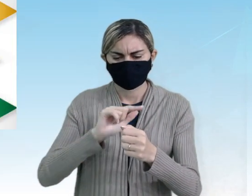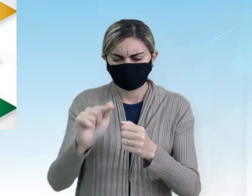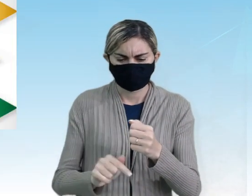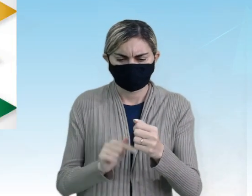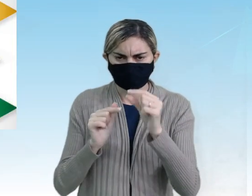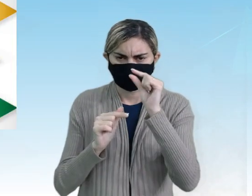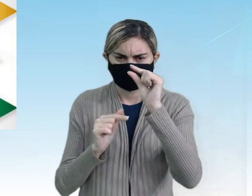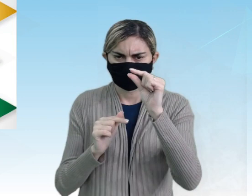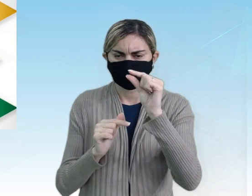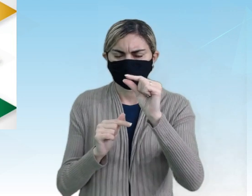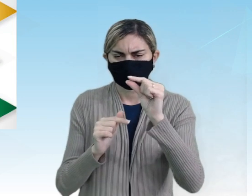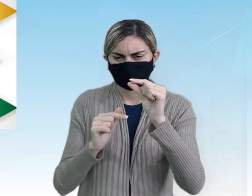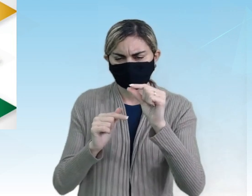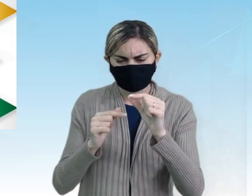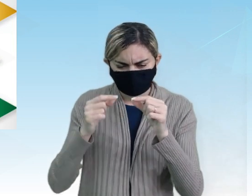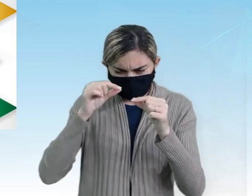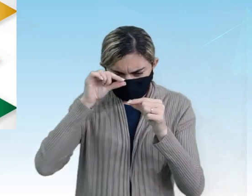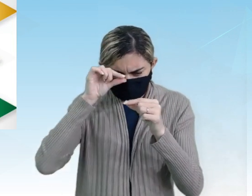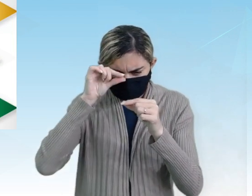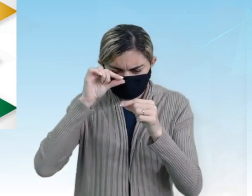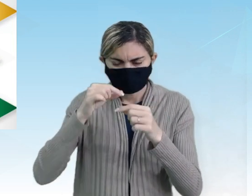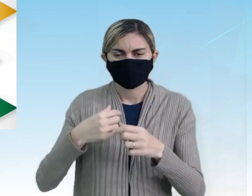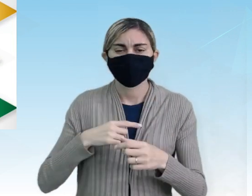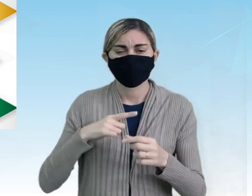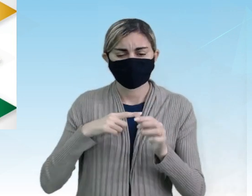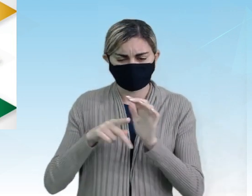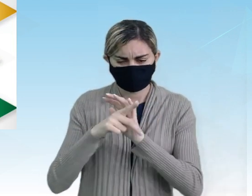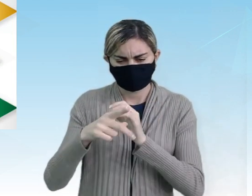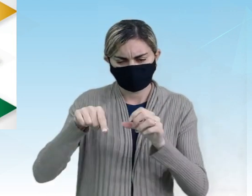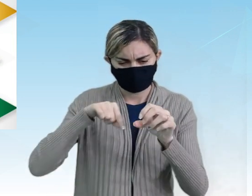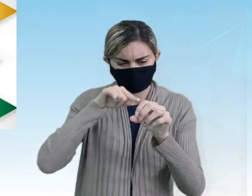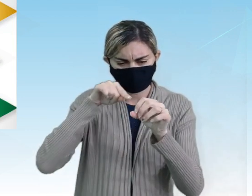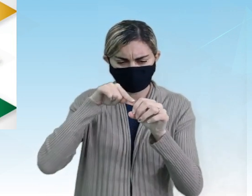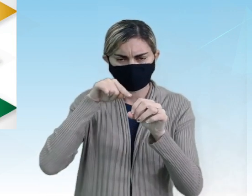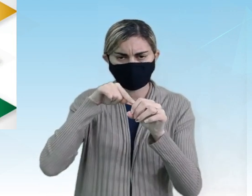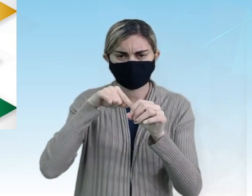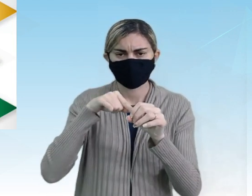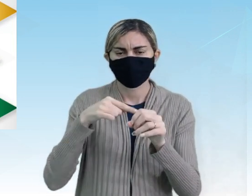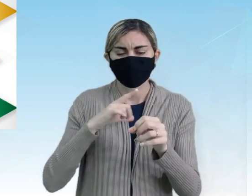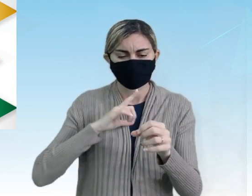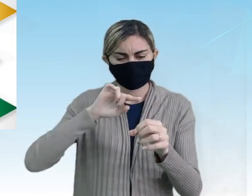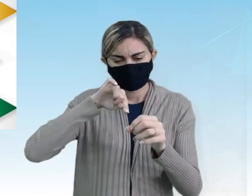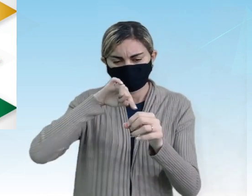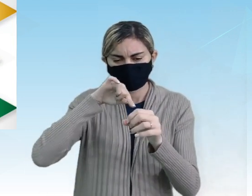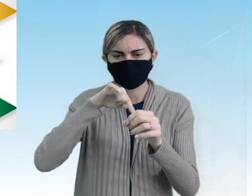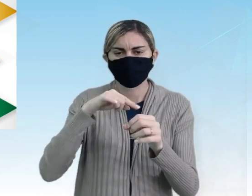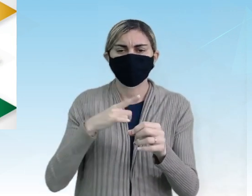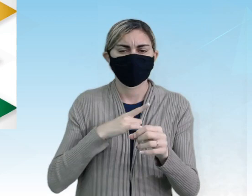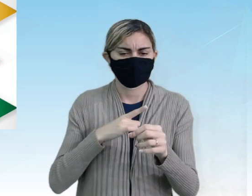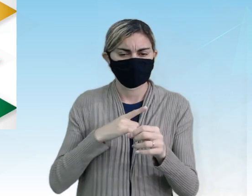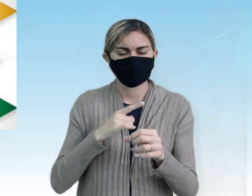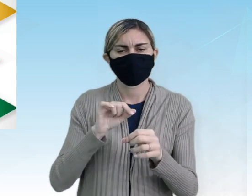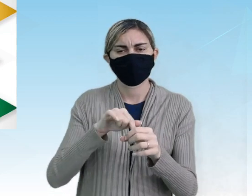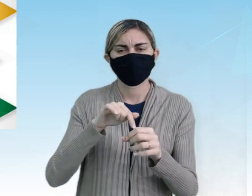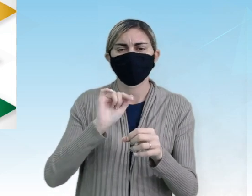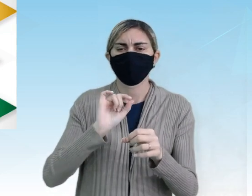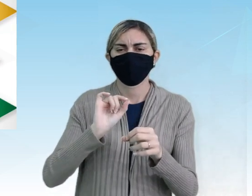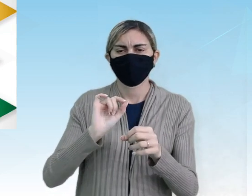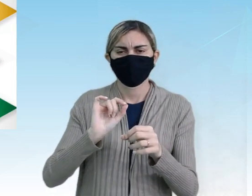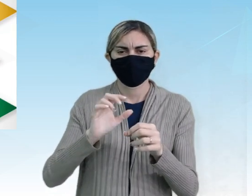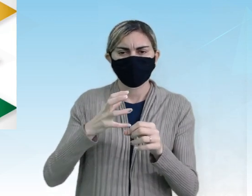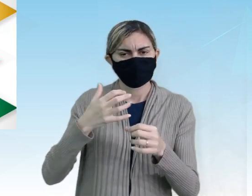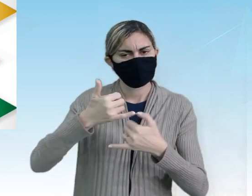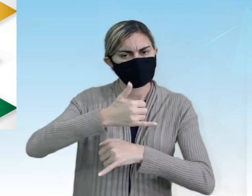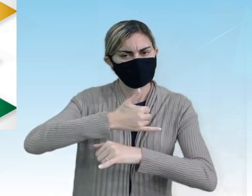menor partícula de uma matéria, que vai consistir em um núcleo central. Nesse núcleo, a gente também pode ter ali as